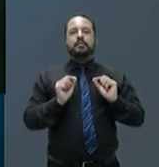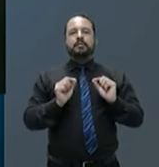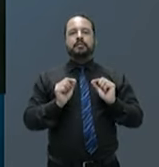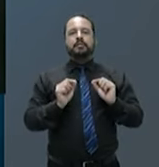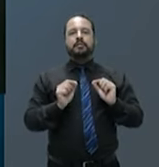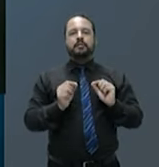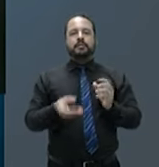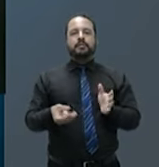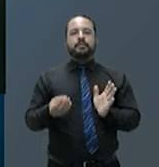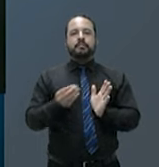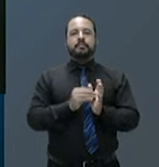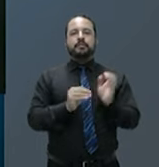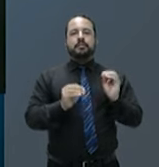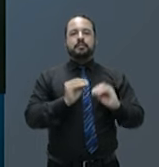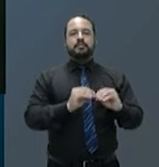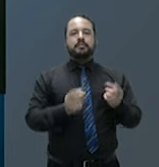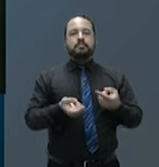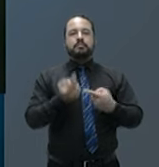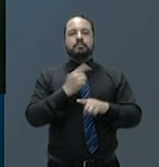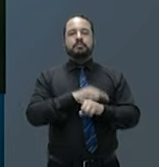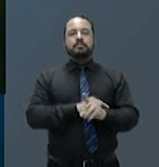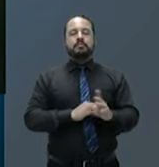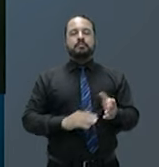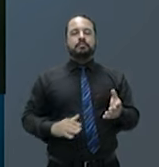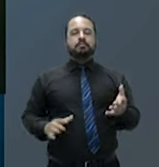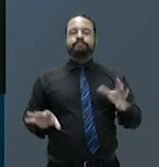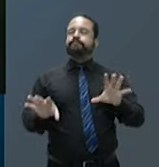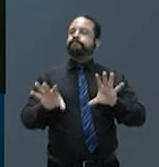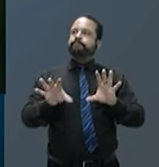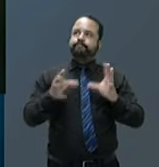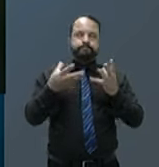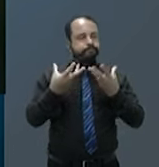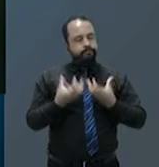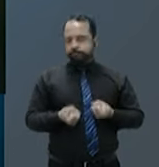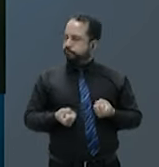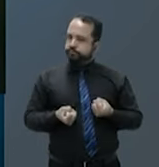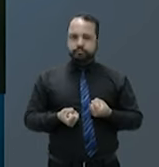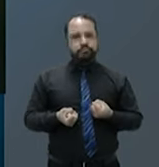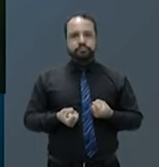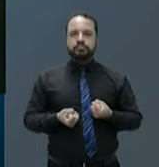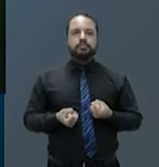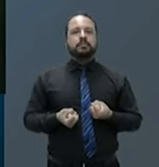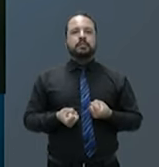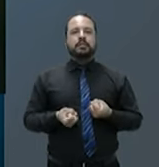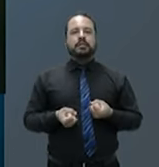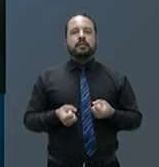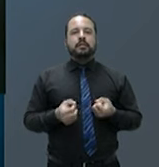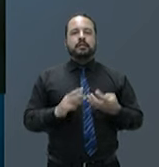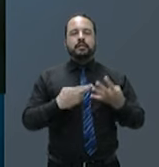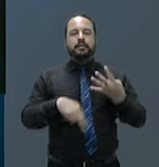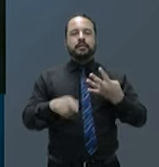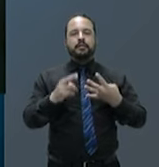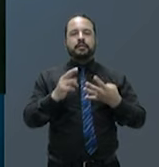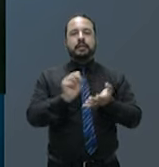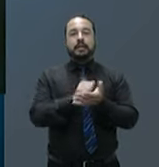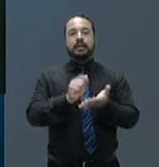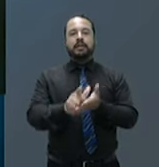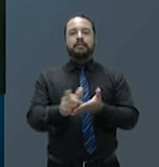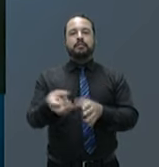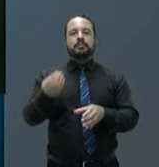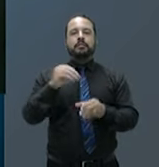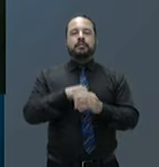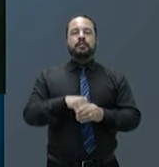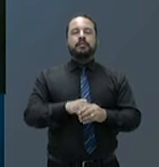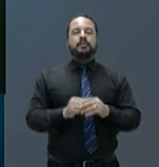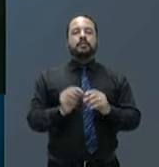Inexistente ilegalidade ao se declarar improvido agravo interno que impugna decisão baseada em precedente qualificado para